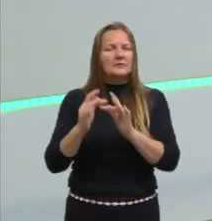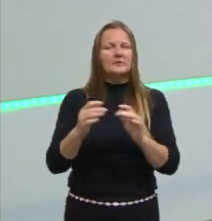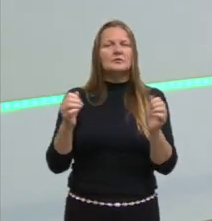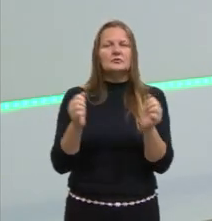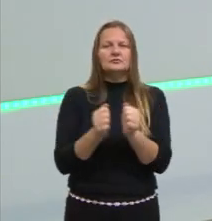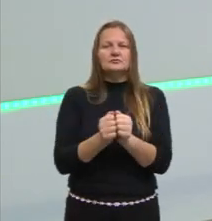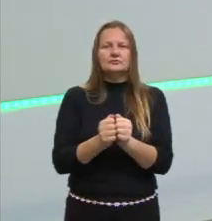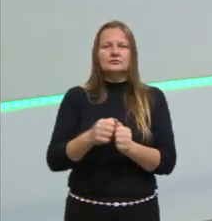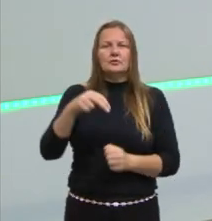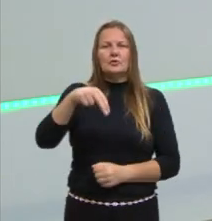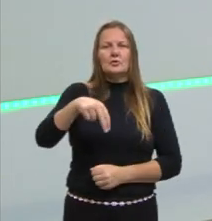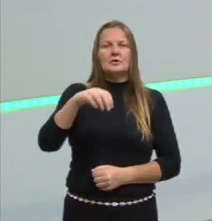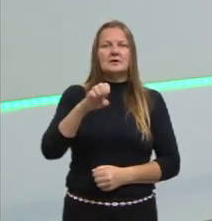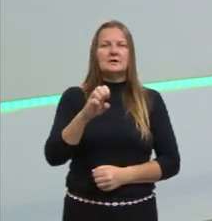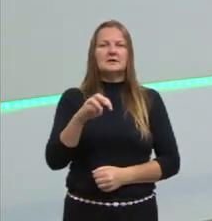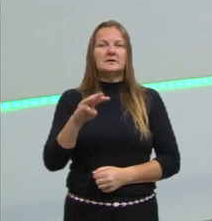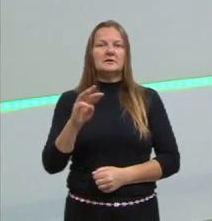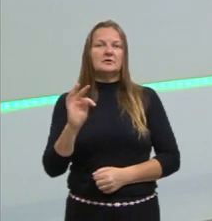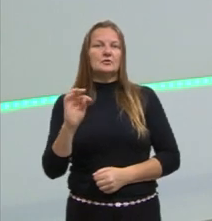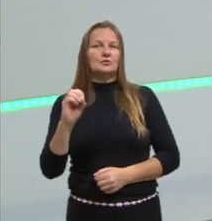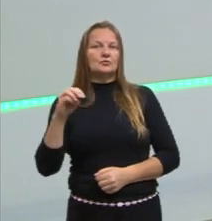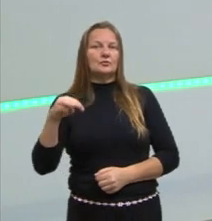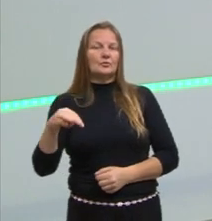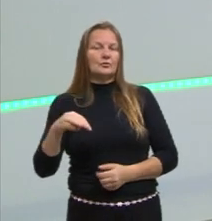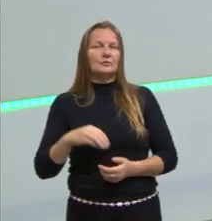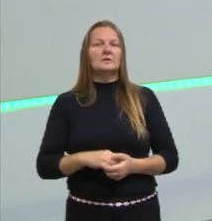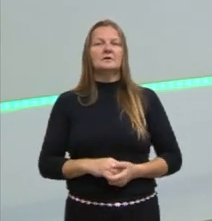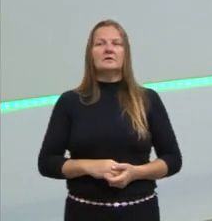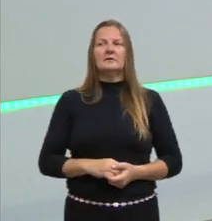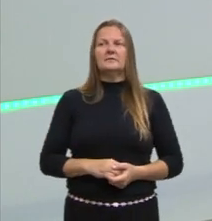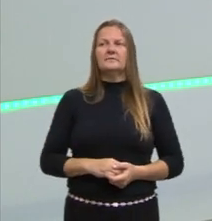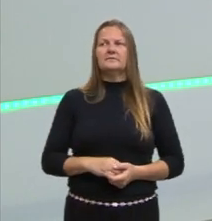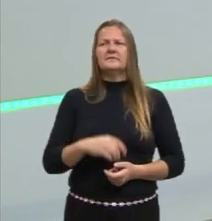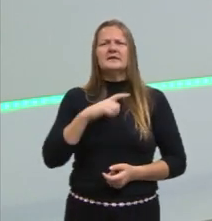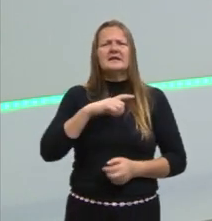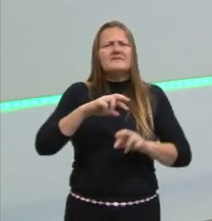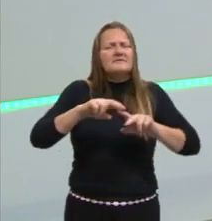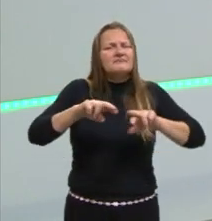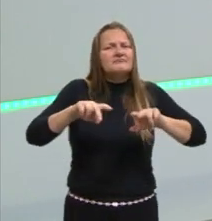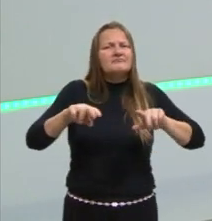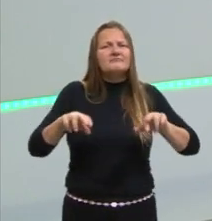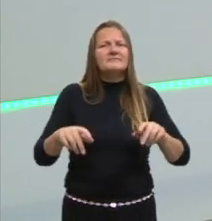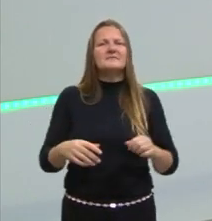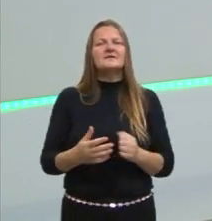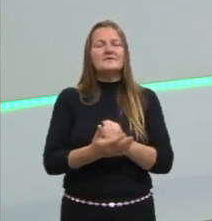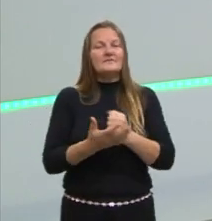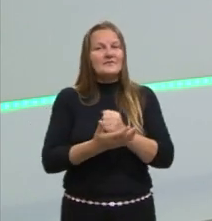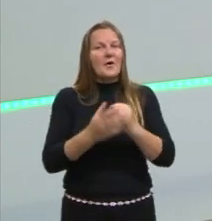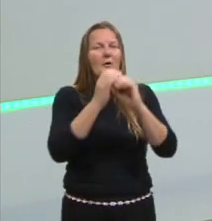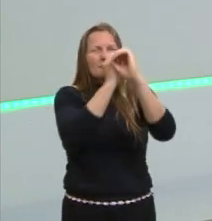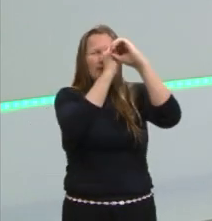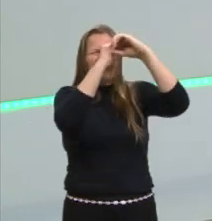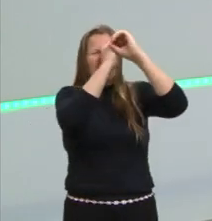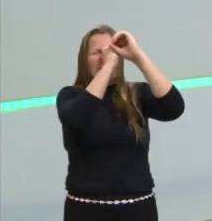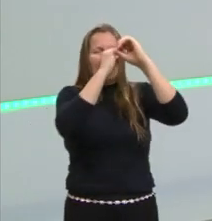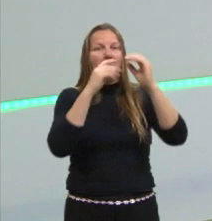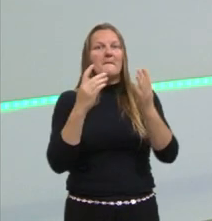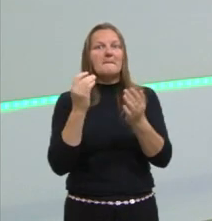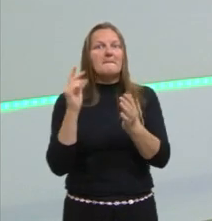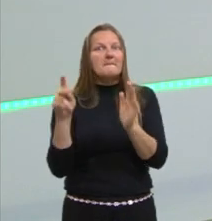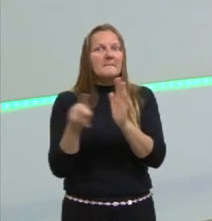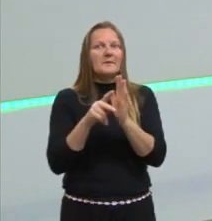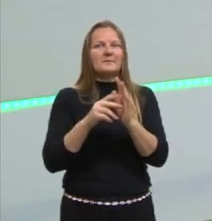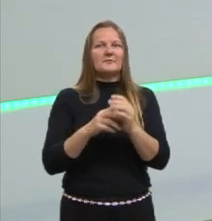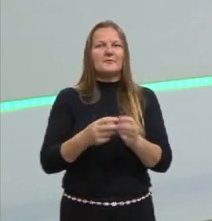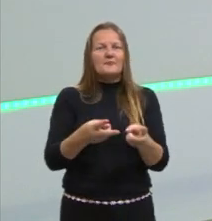com o Newton nas ideias do Newton foram muitas baseadas no Galileu Galilei então a gente precisa né reconhecer